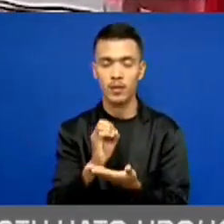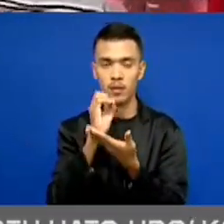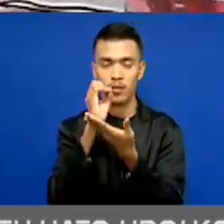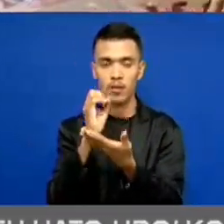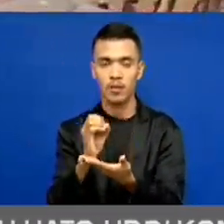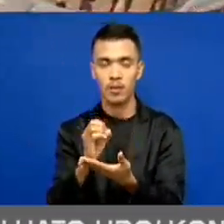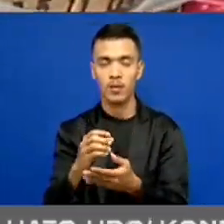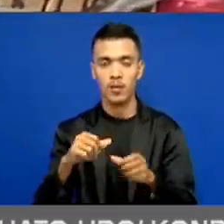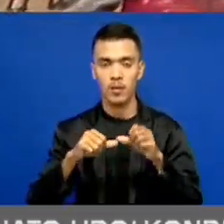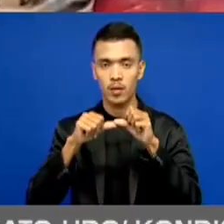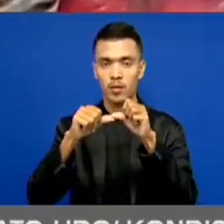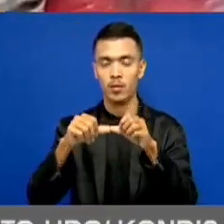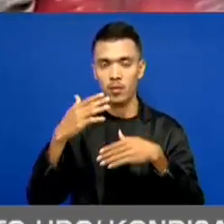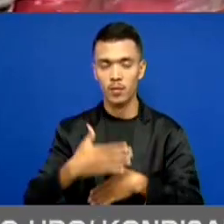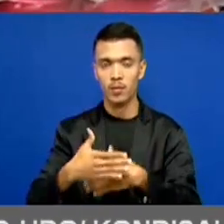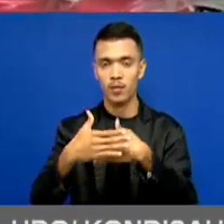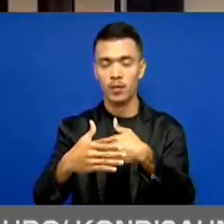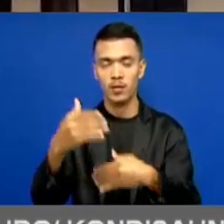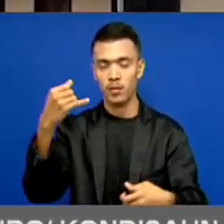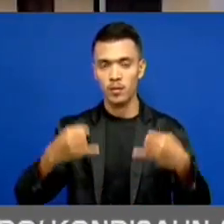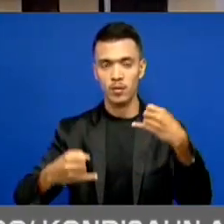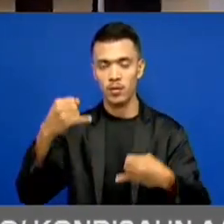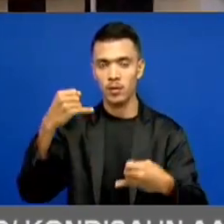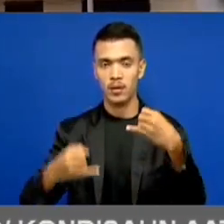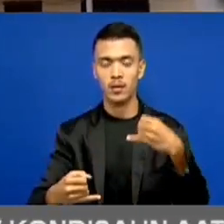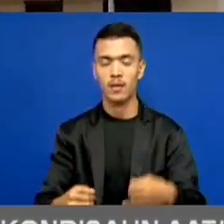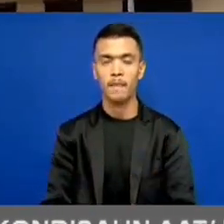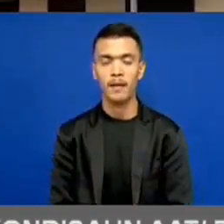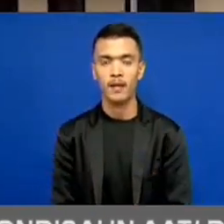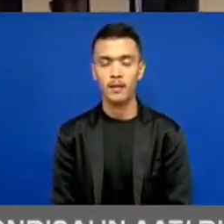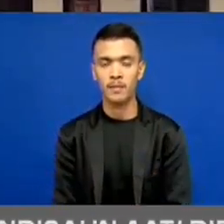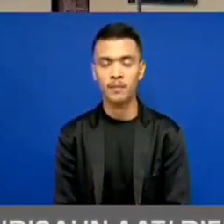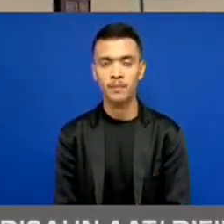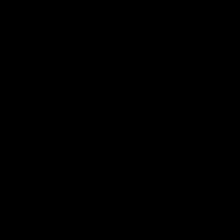Oikusi, onde continua o processo judicial. Rússia Oikusi, Orlando Oki, ba RTTL.